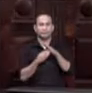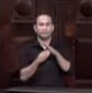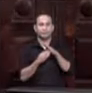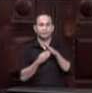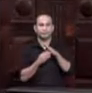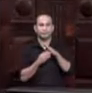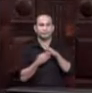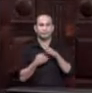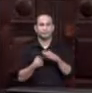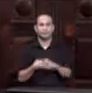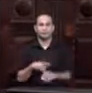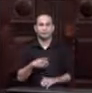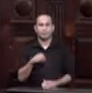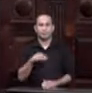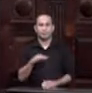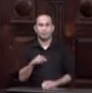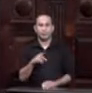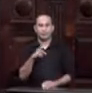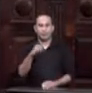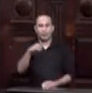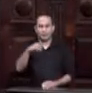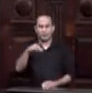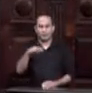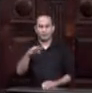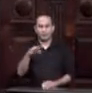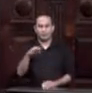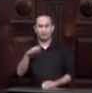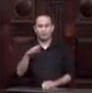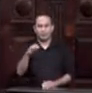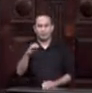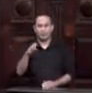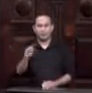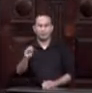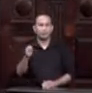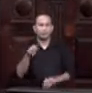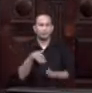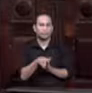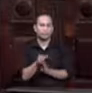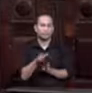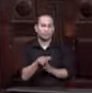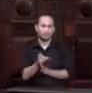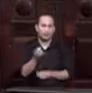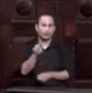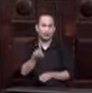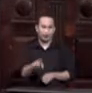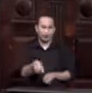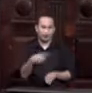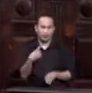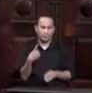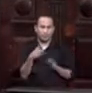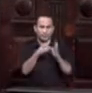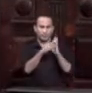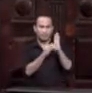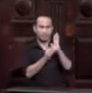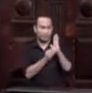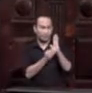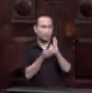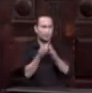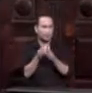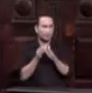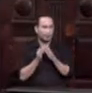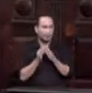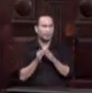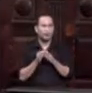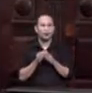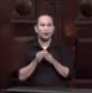gabinetes parlamentares para as estruturas do gabinete dos conselheiros. É esta a nossa emenda. Peço a atenção